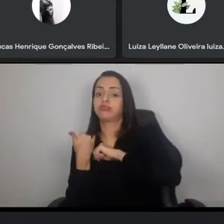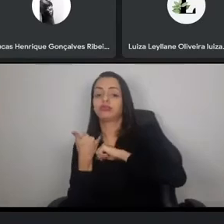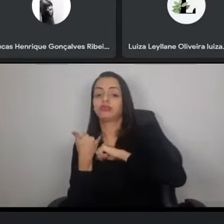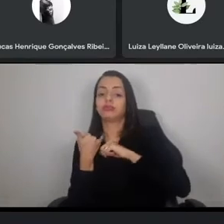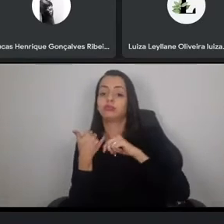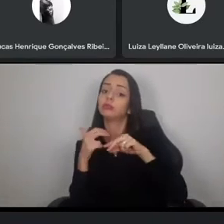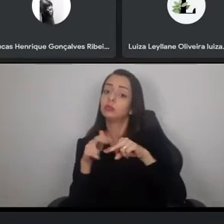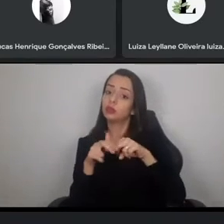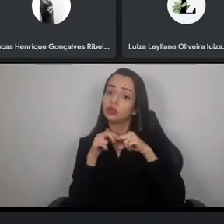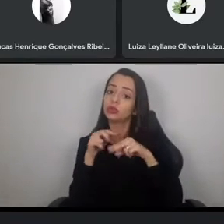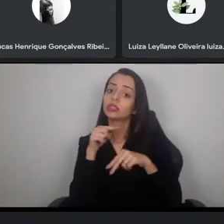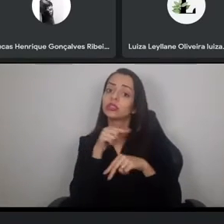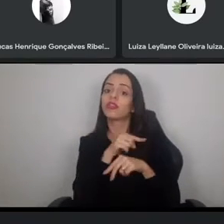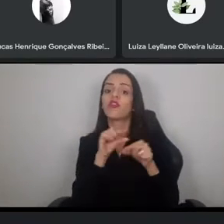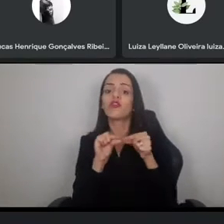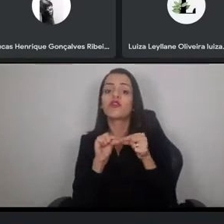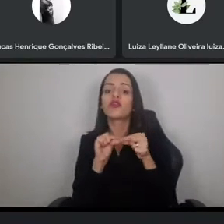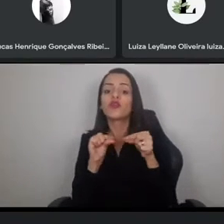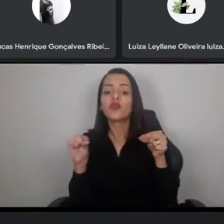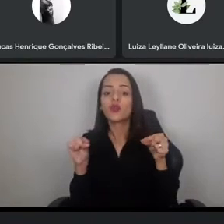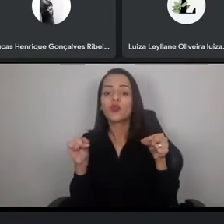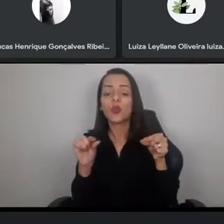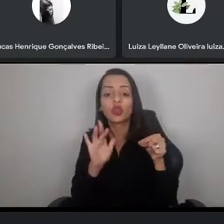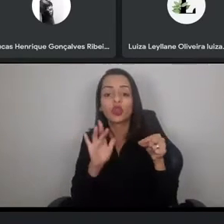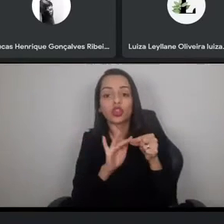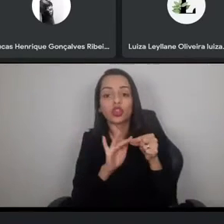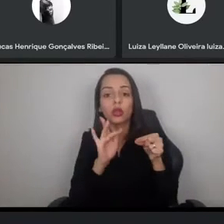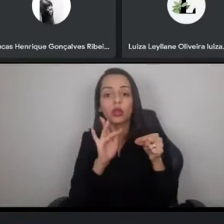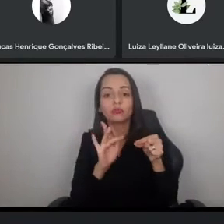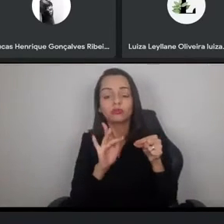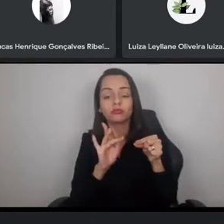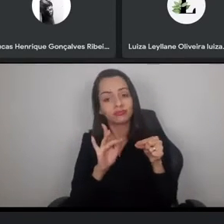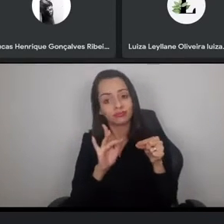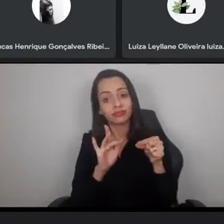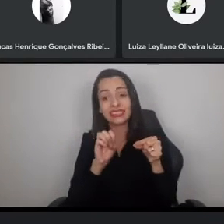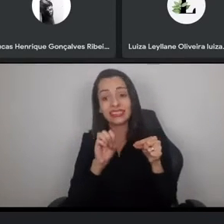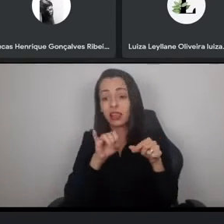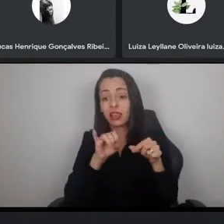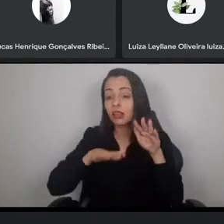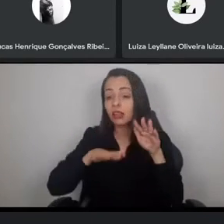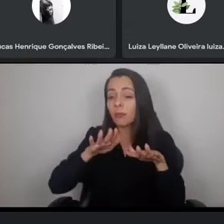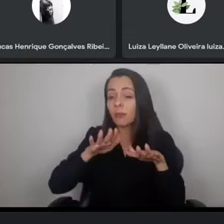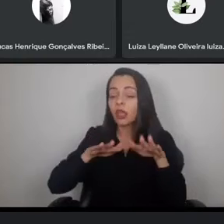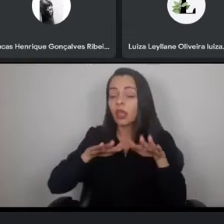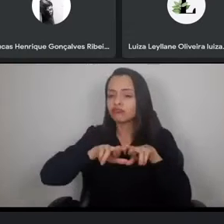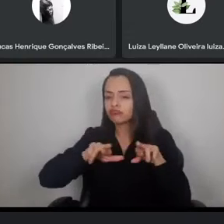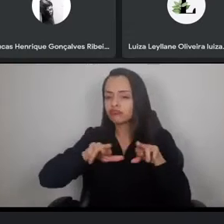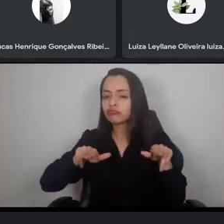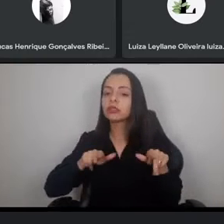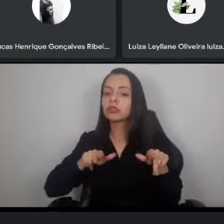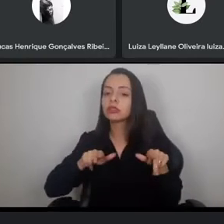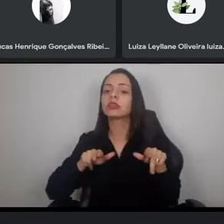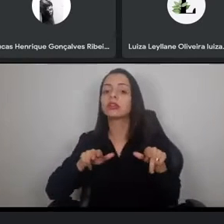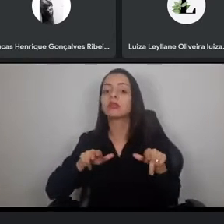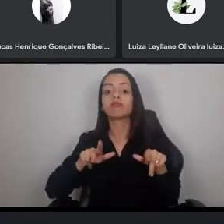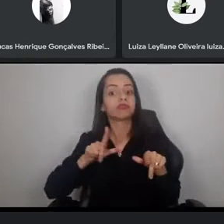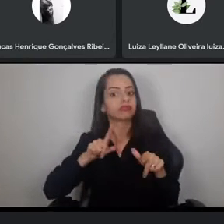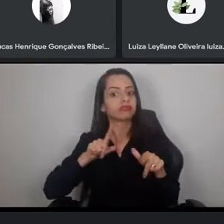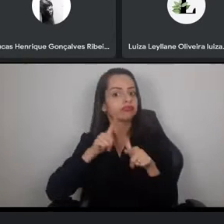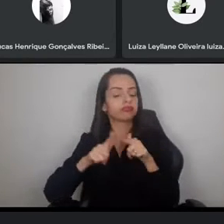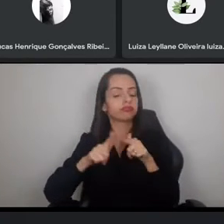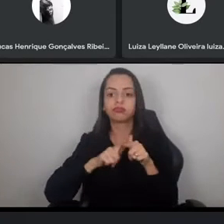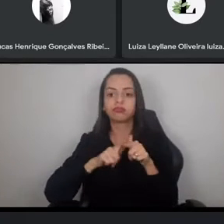do fio. E passando por uma corrente, dependendo do nível de corrente que está passando, pode até